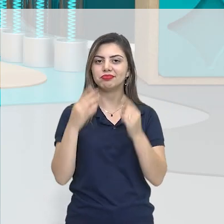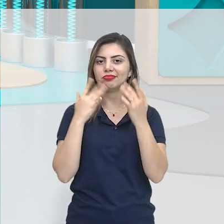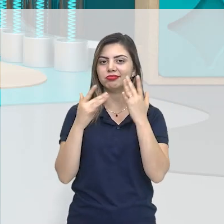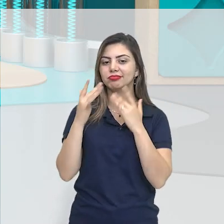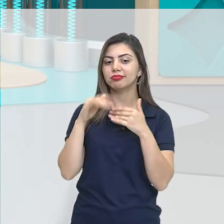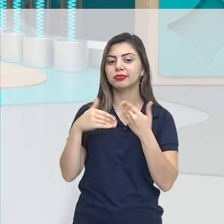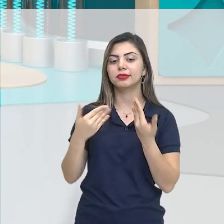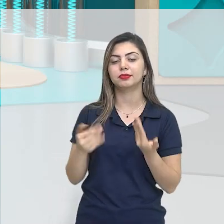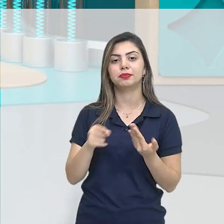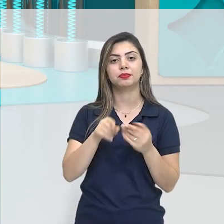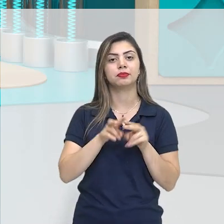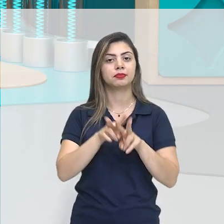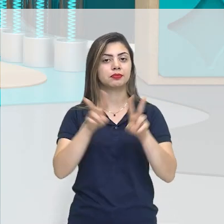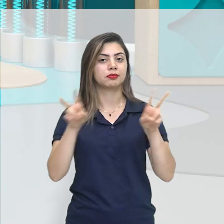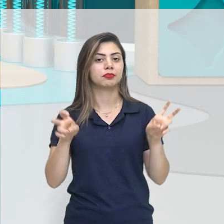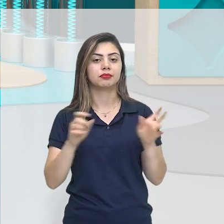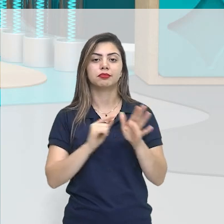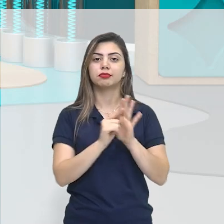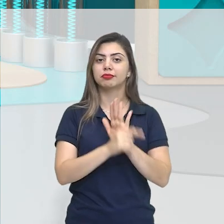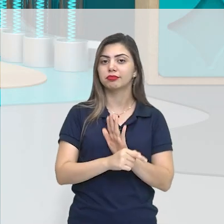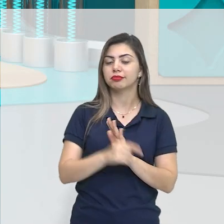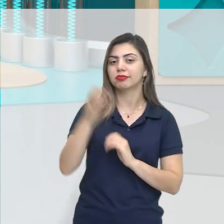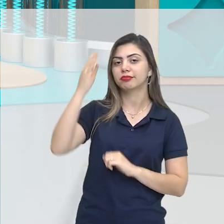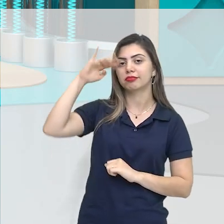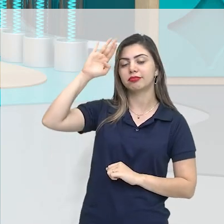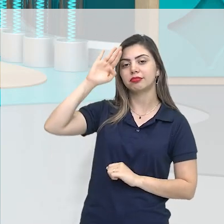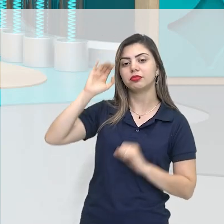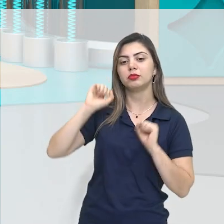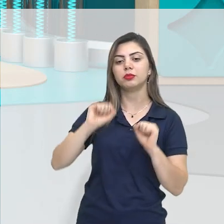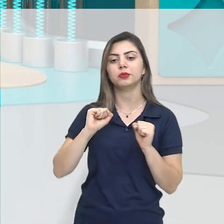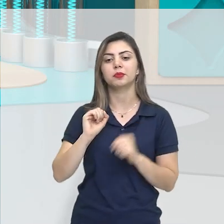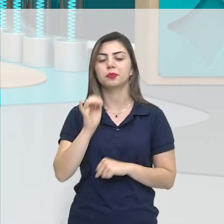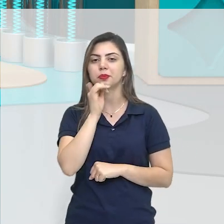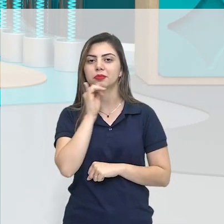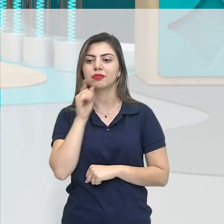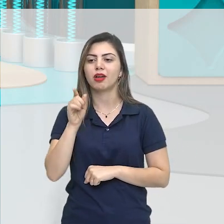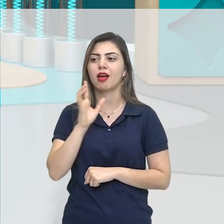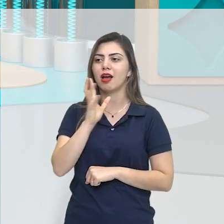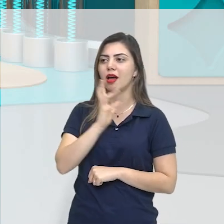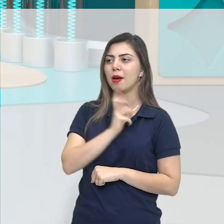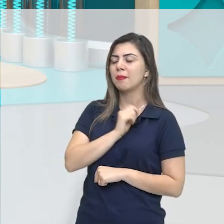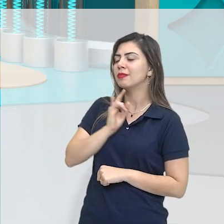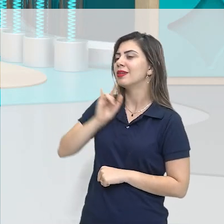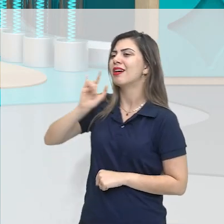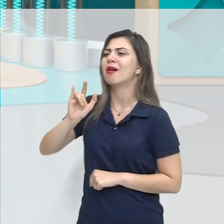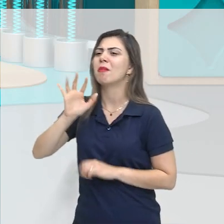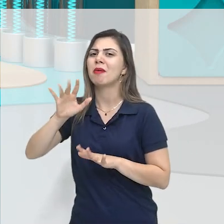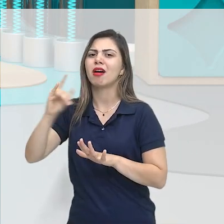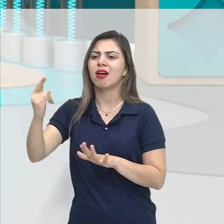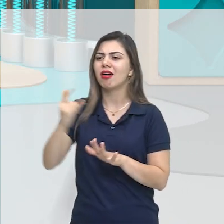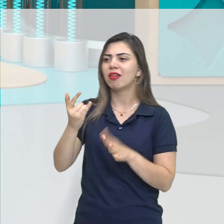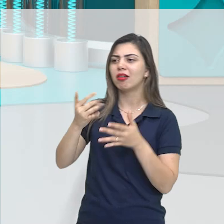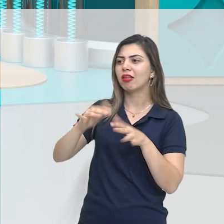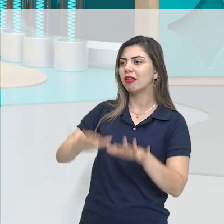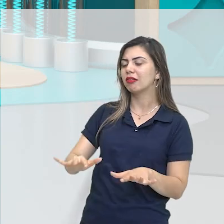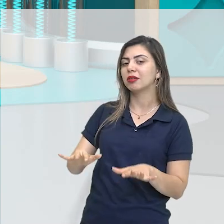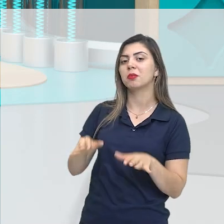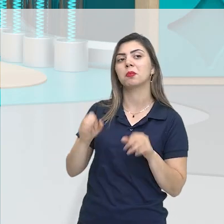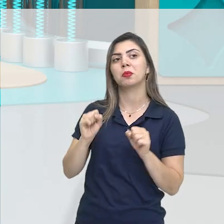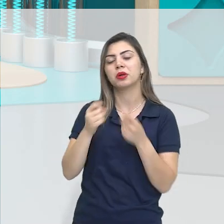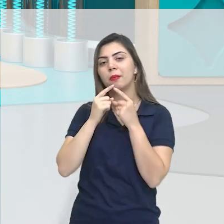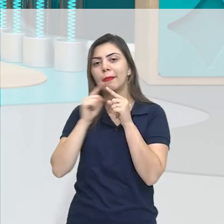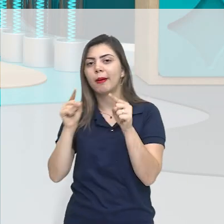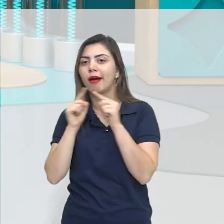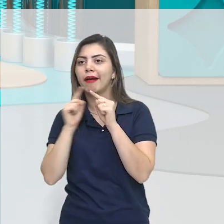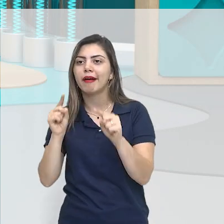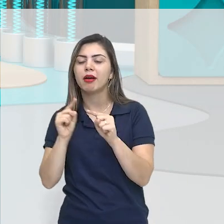o tema desses gêneros dramáticos pode ser de um amor não correspondido, pode ser para fazer uma crítica, né? Pode